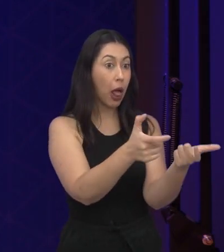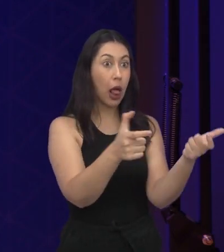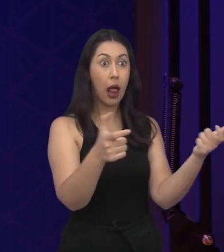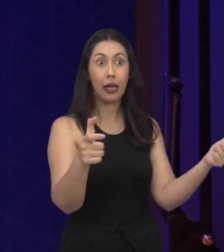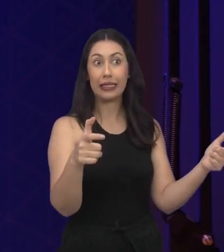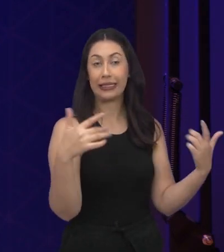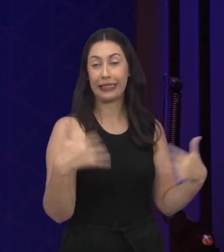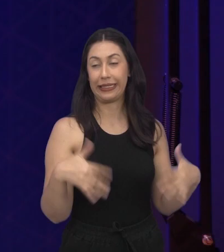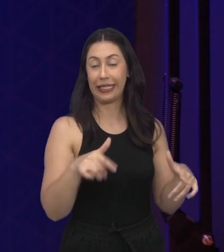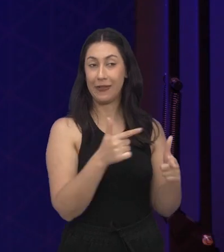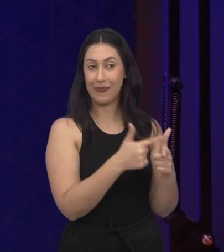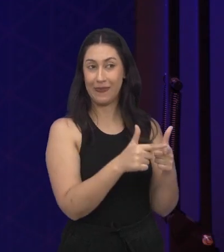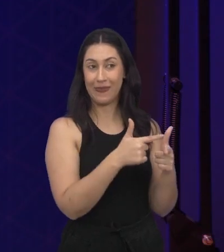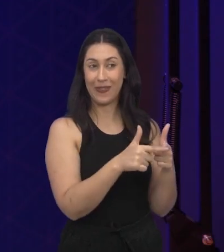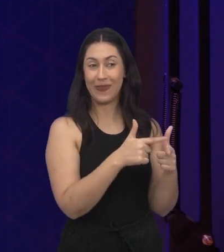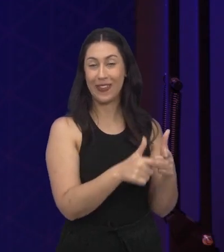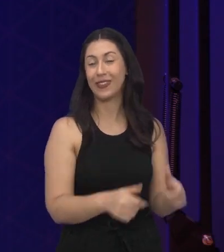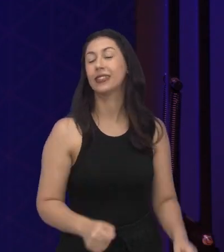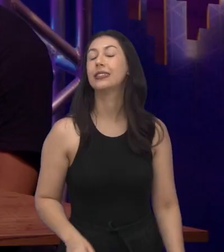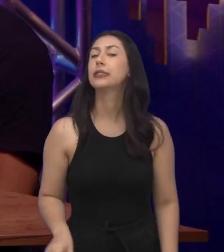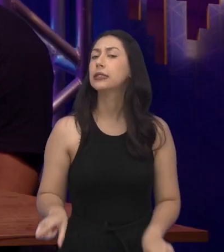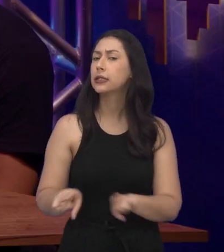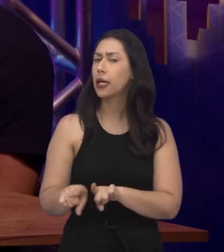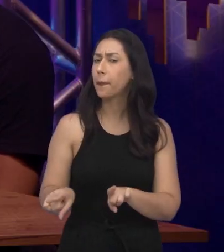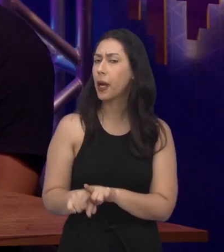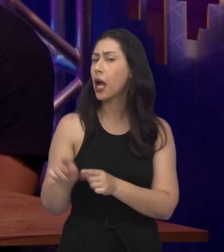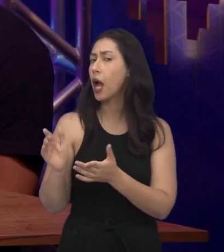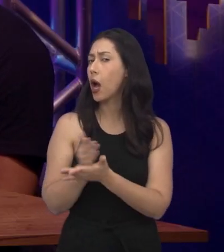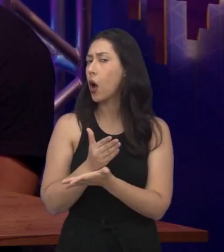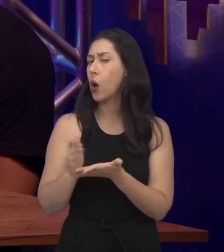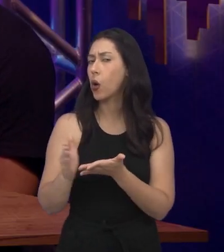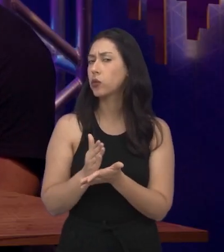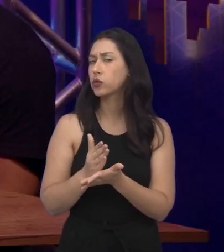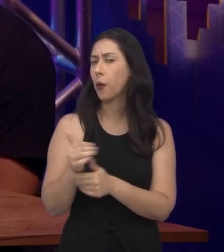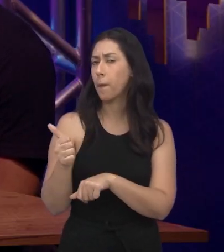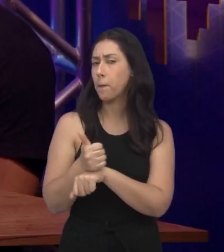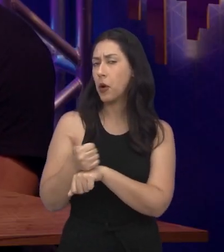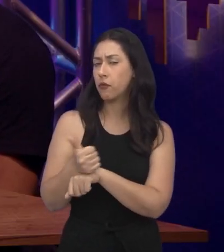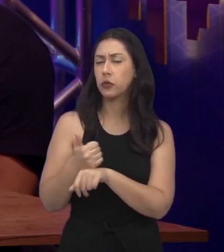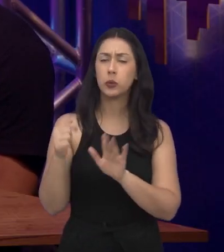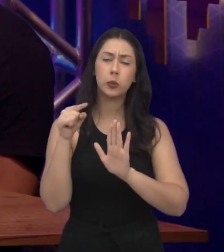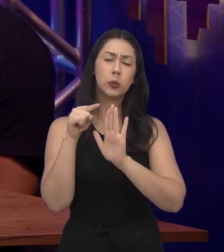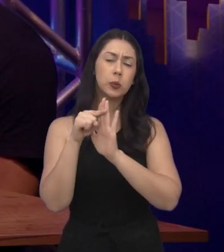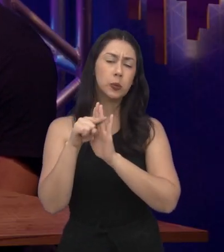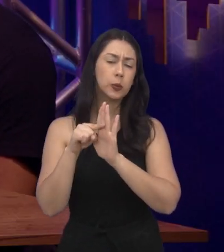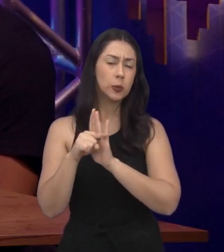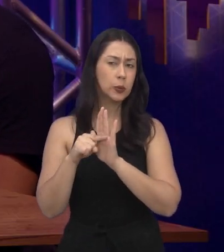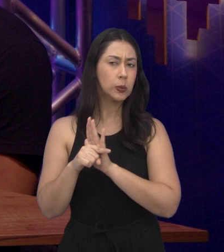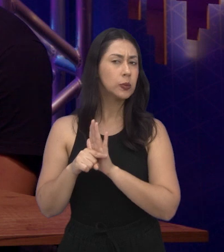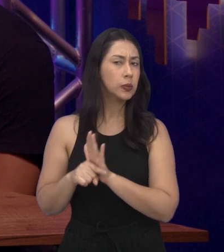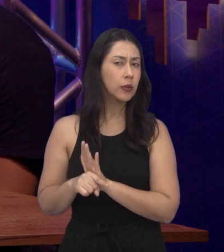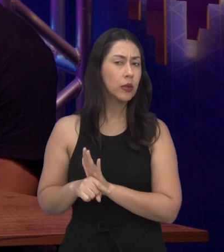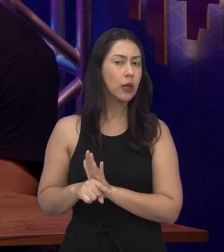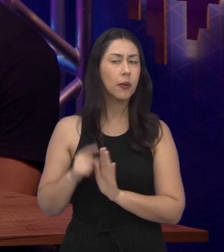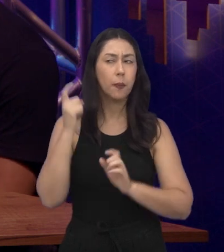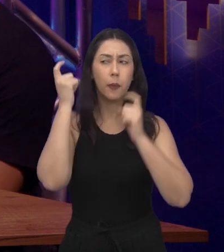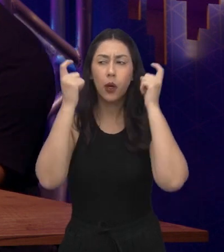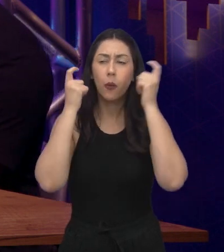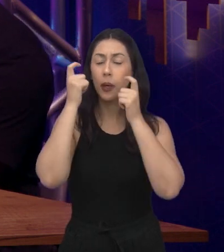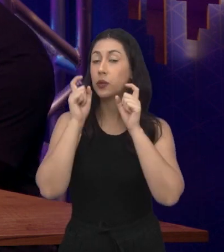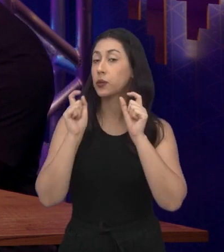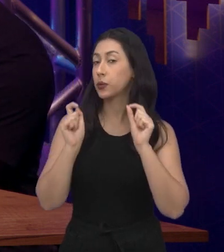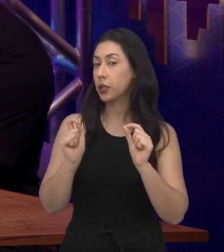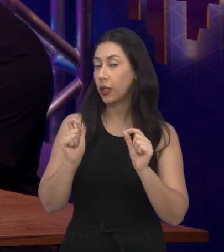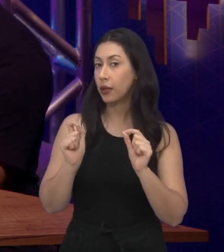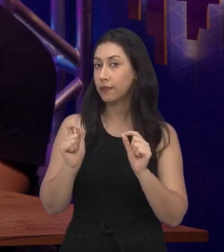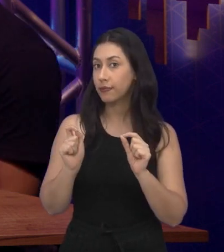daí dá bastante problema. Tem até uma questão que preocupa alguns pesquisadores, que é relacionado ao derretimento das